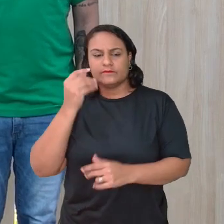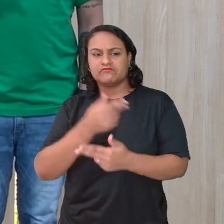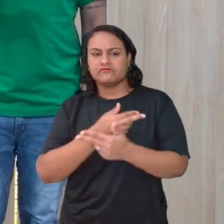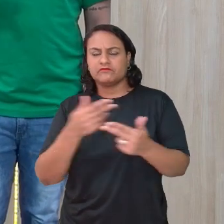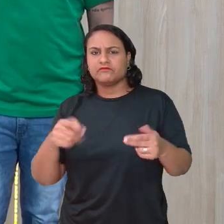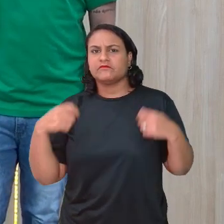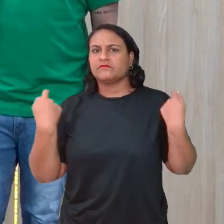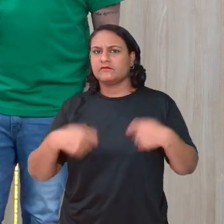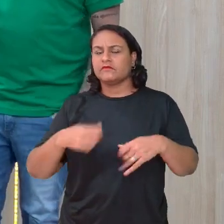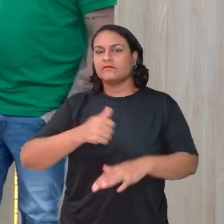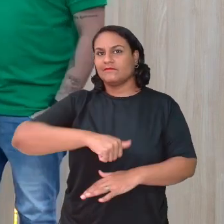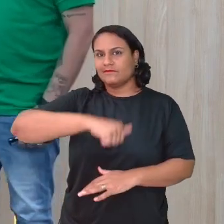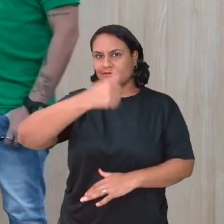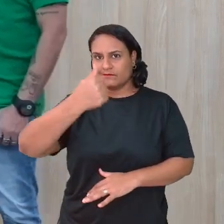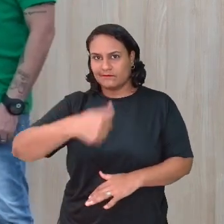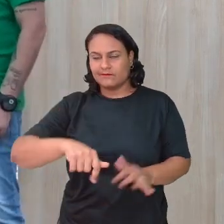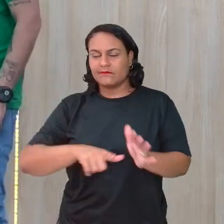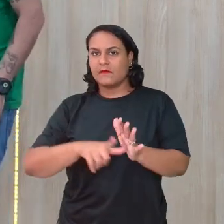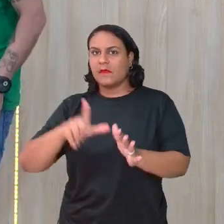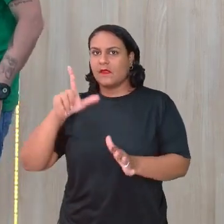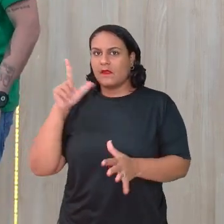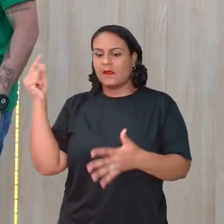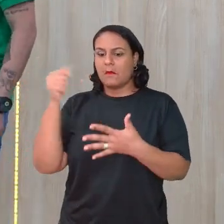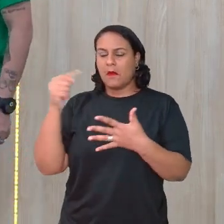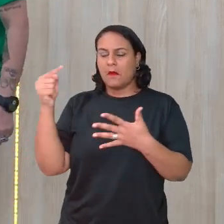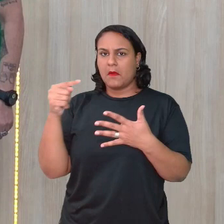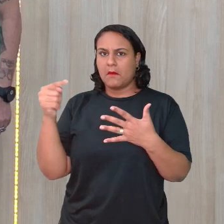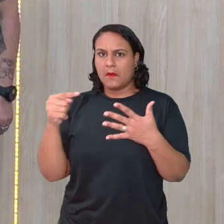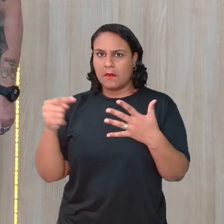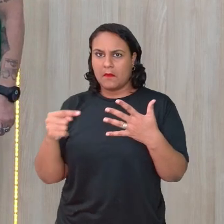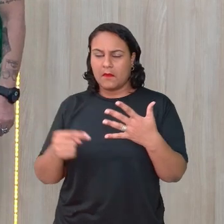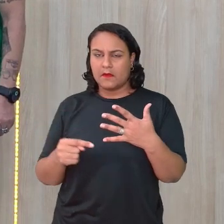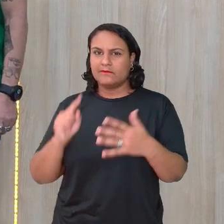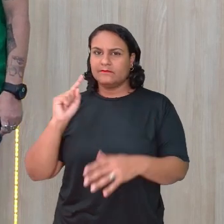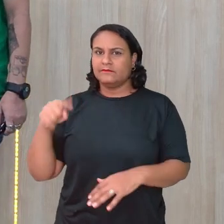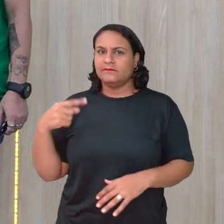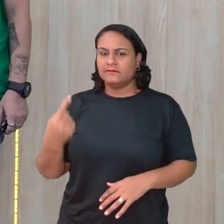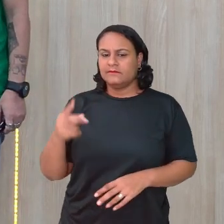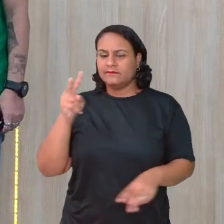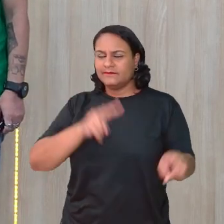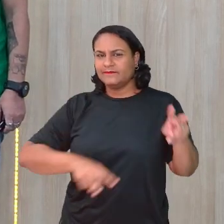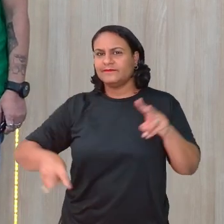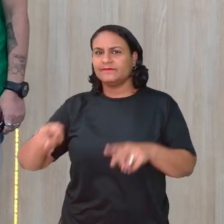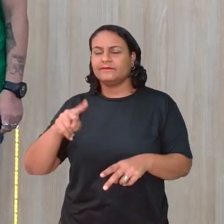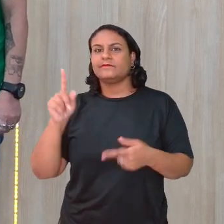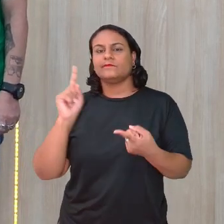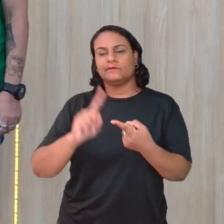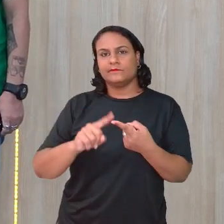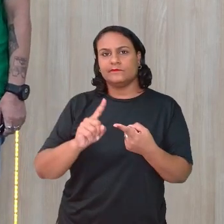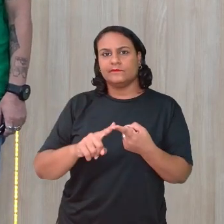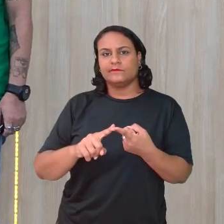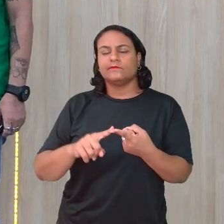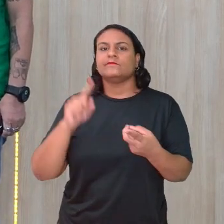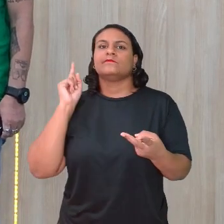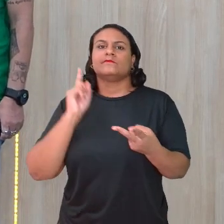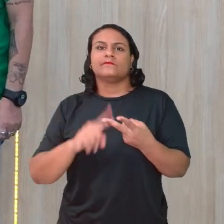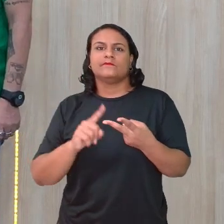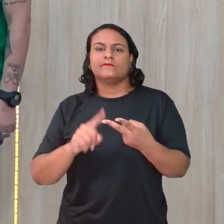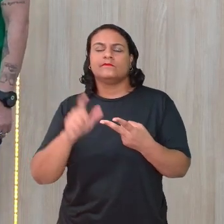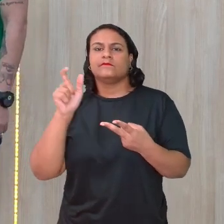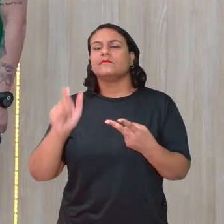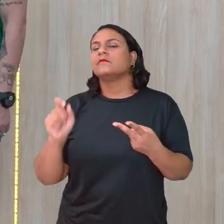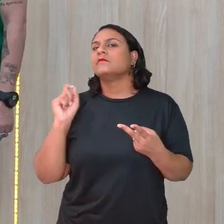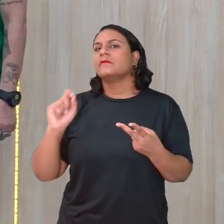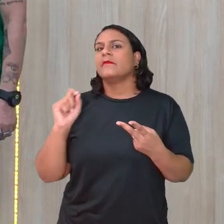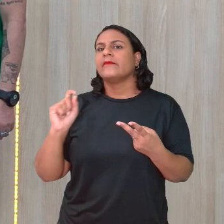você precisa analisar esses elementos. Então, depois de observado quem são os casos favoráveis, quem são os casos possíveis,